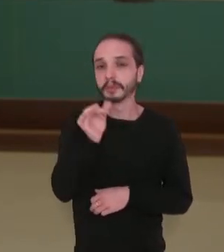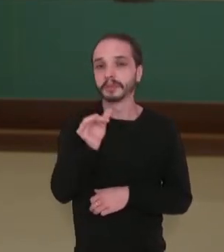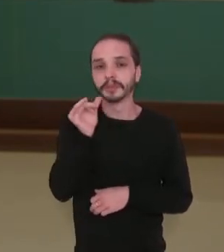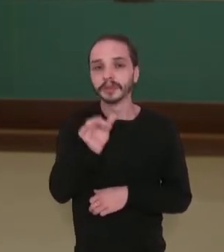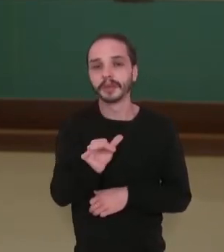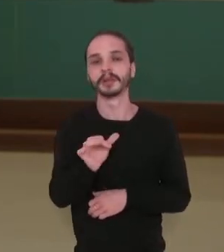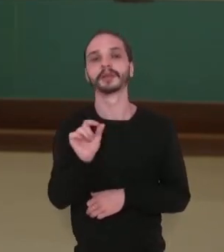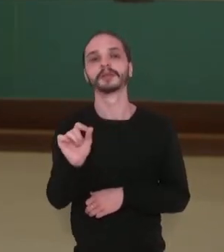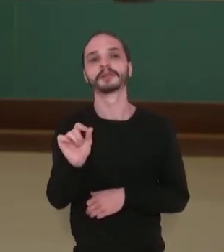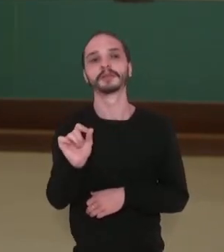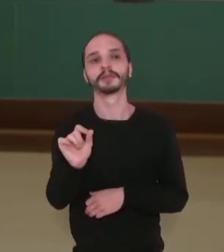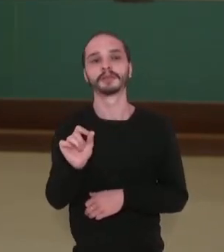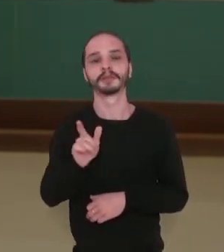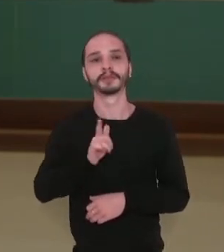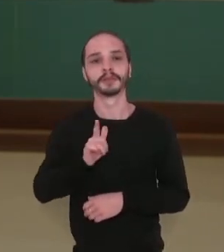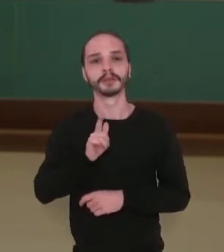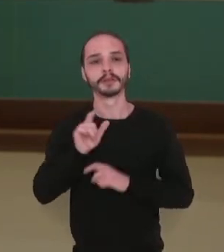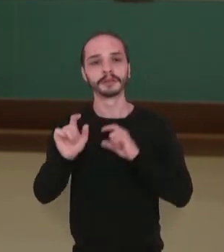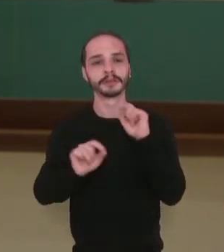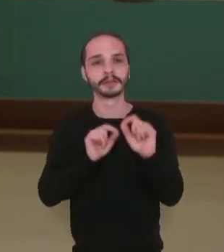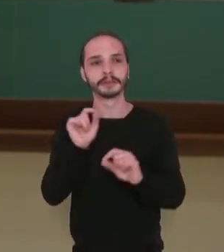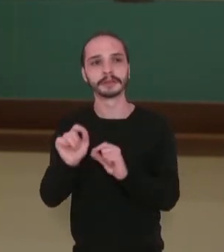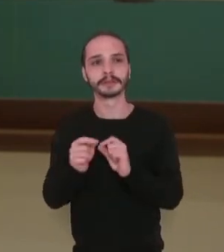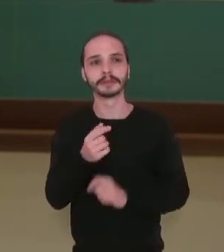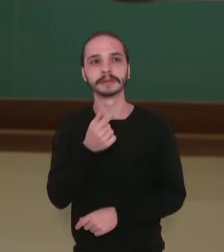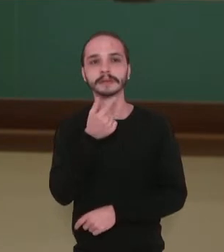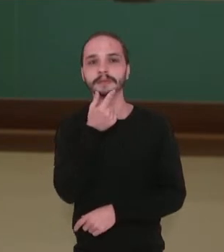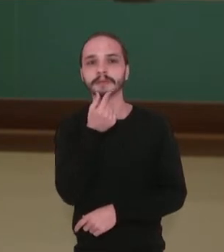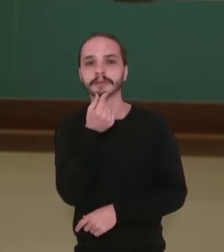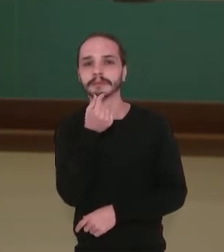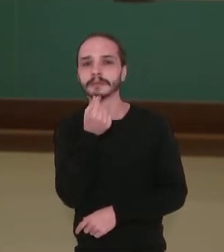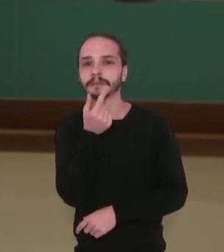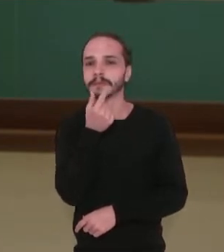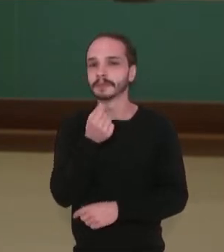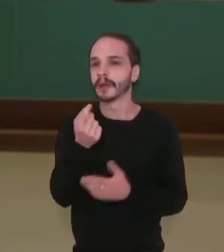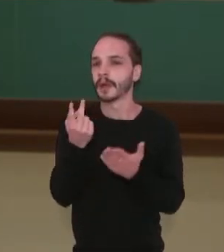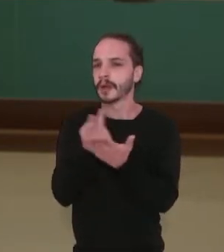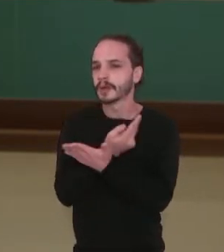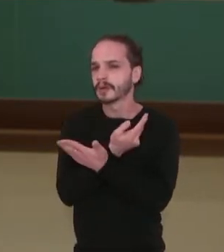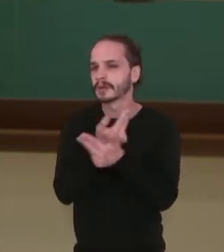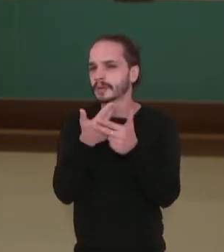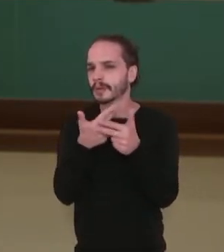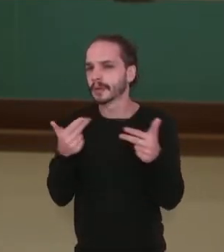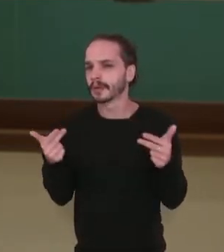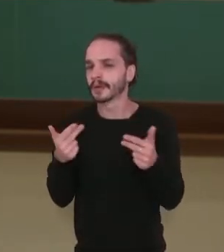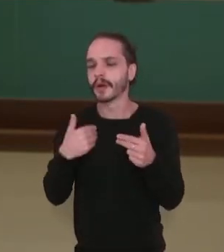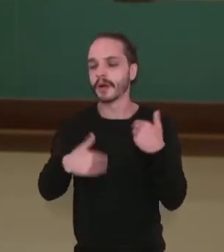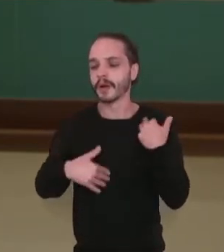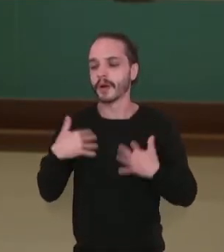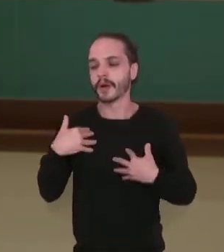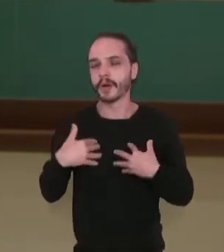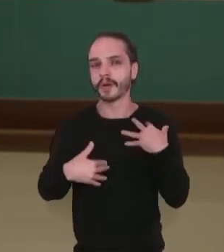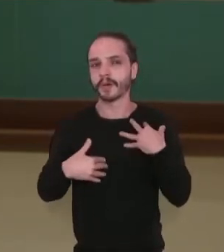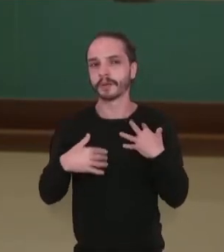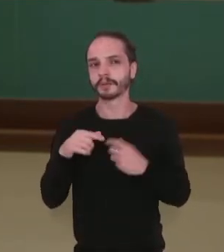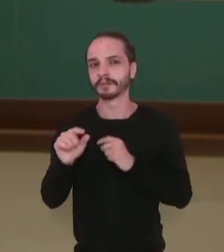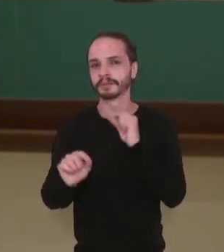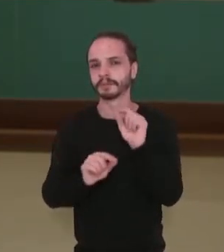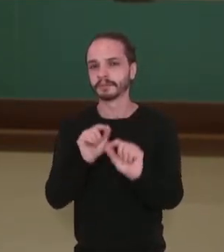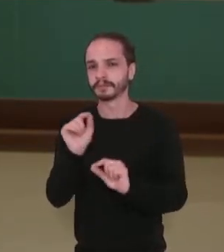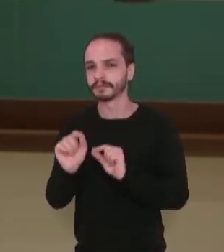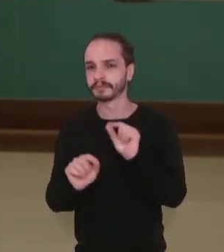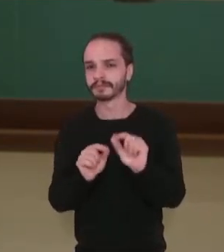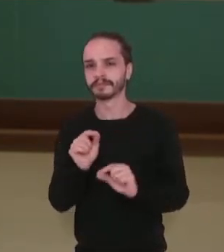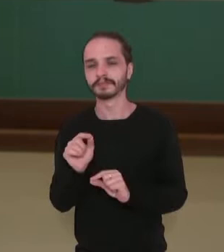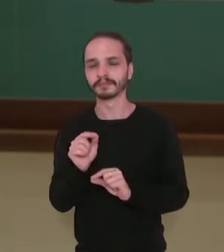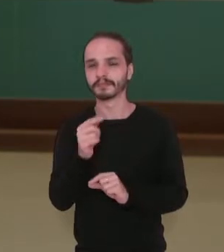que ela tá querendo sinalizar que algo de errado está acontecendo ali com o corpo dela. Provavelmente,